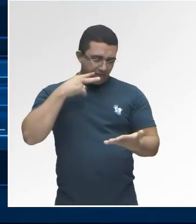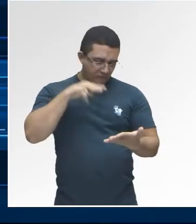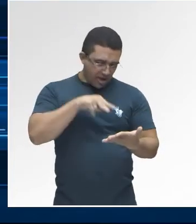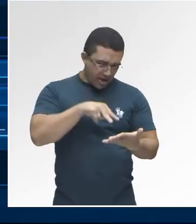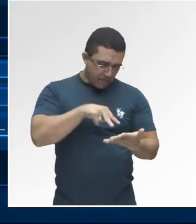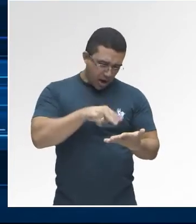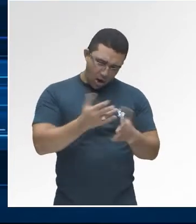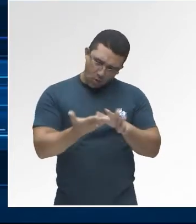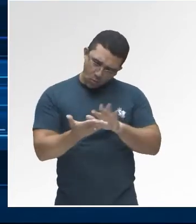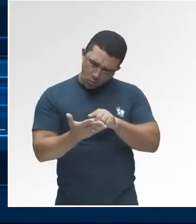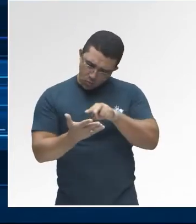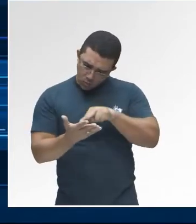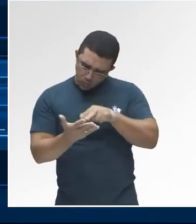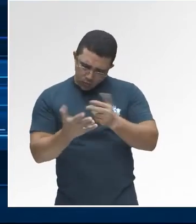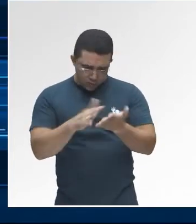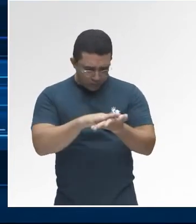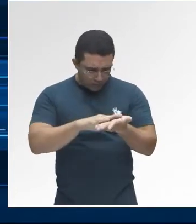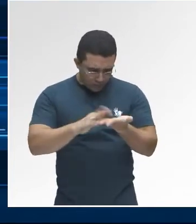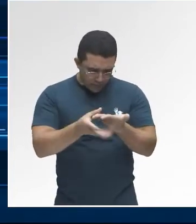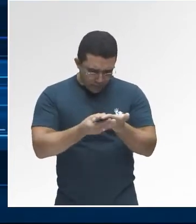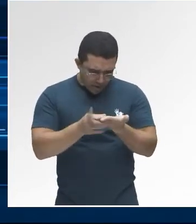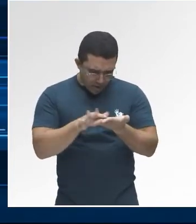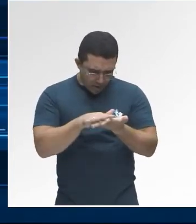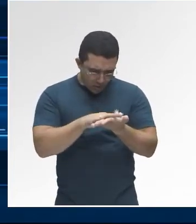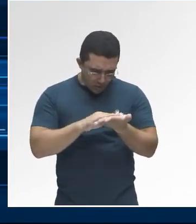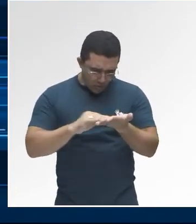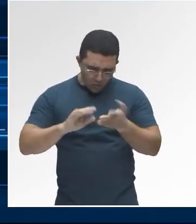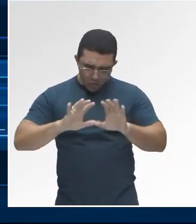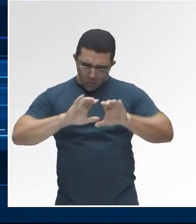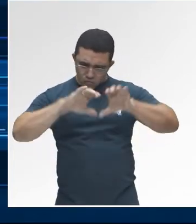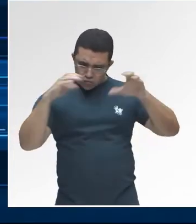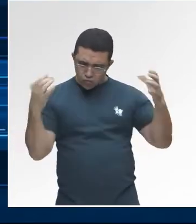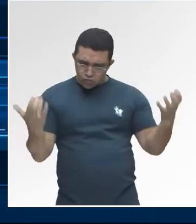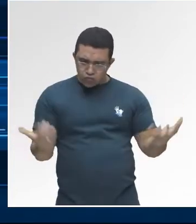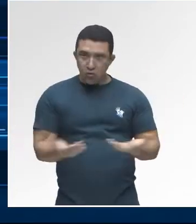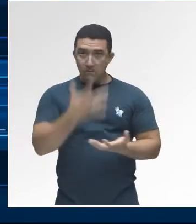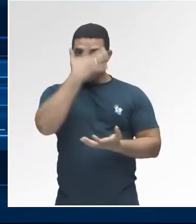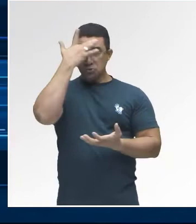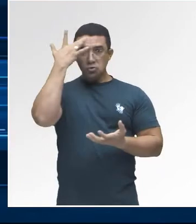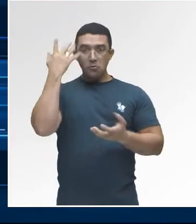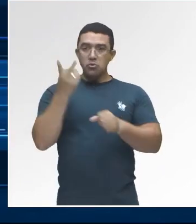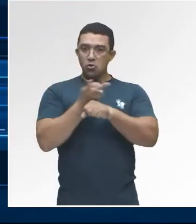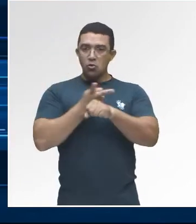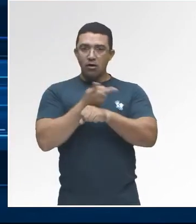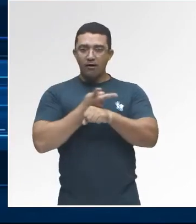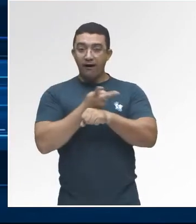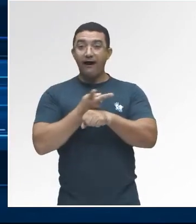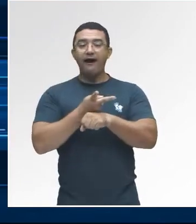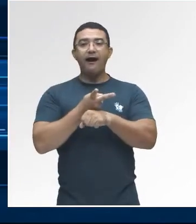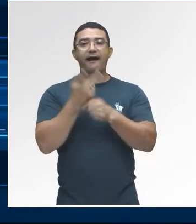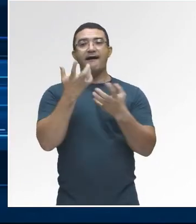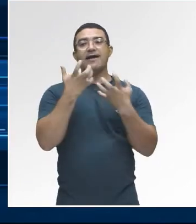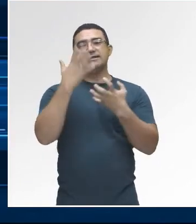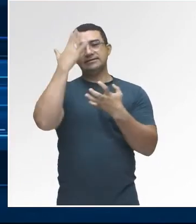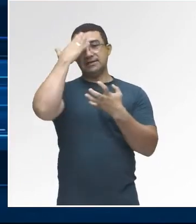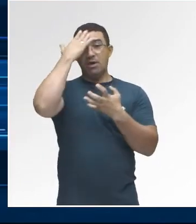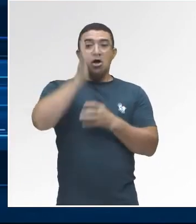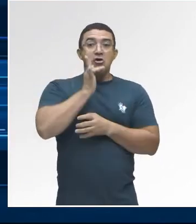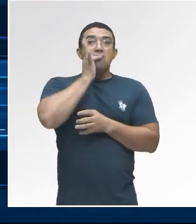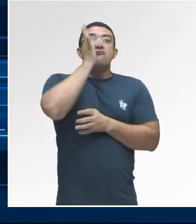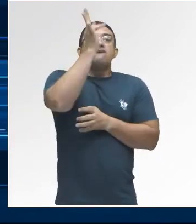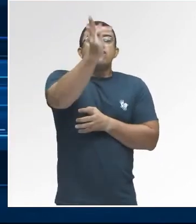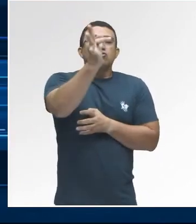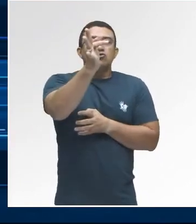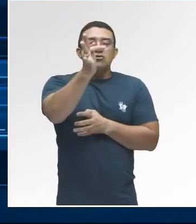não é? Ou pode ser a pessoa que esteja procurando, está com dúvida, está agoniada, não é? Quer saber o futuro dela. Então, quando você vê